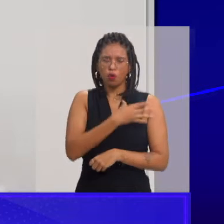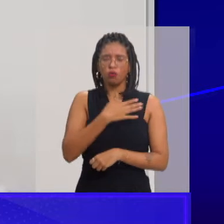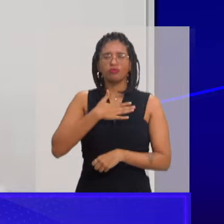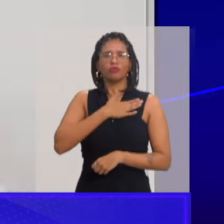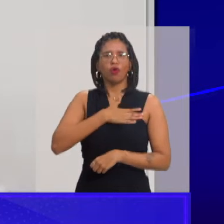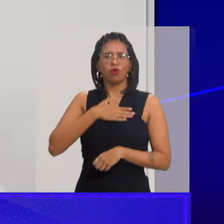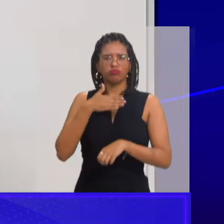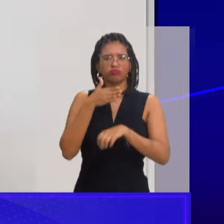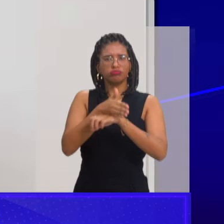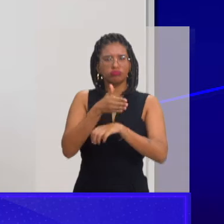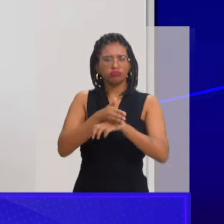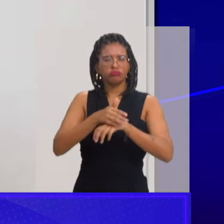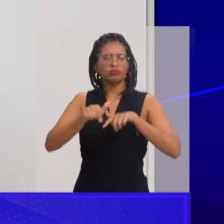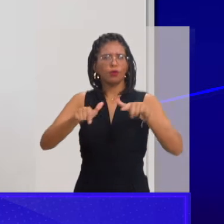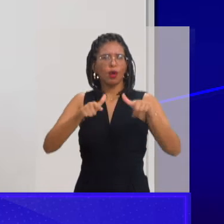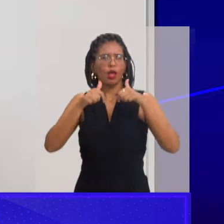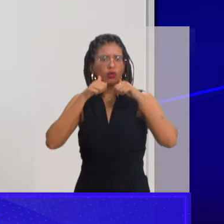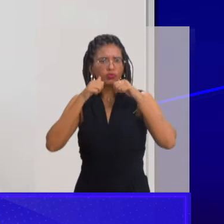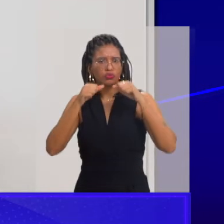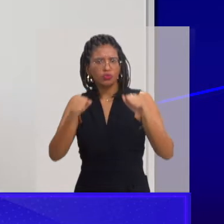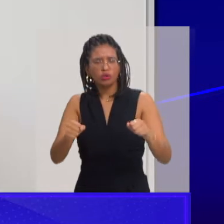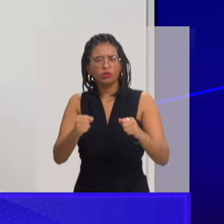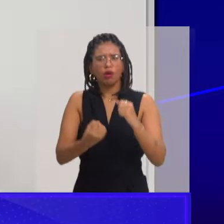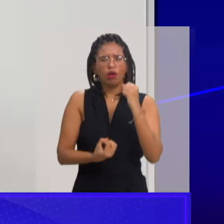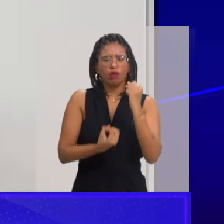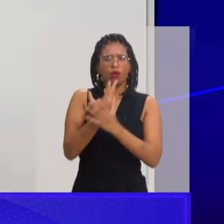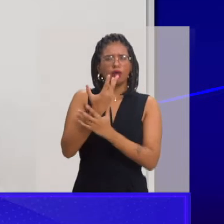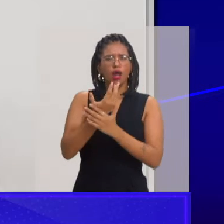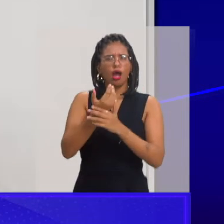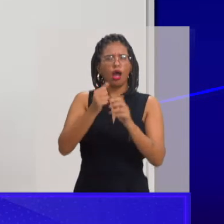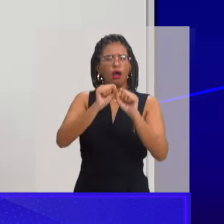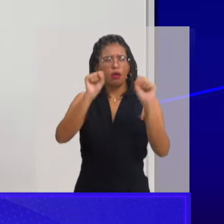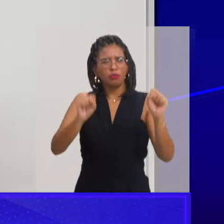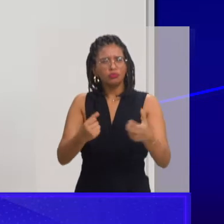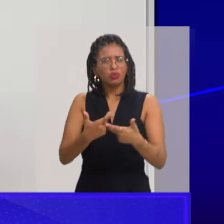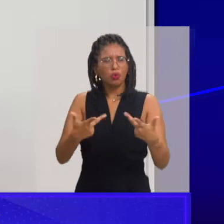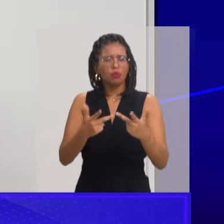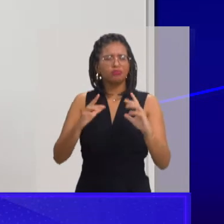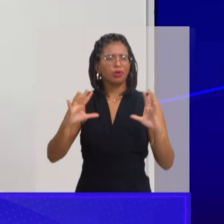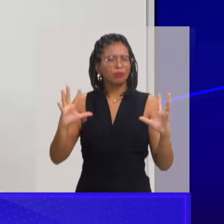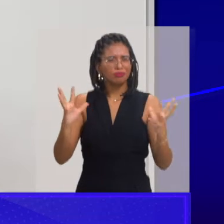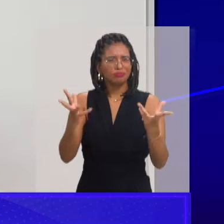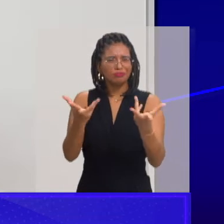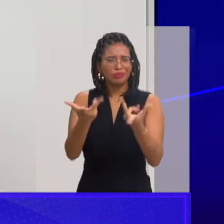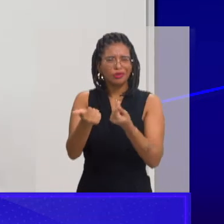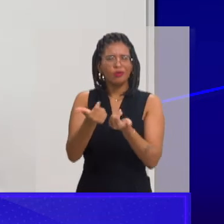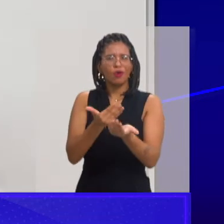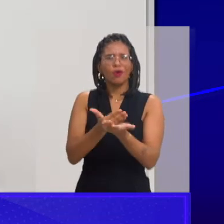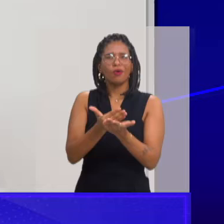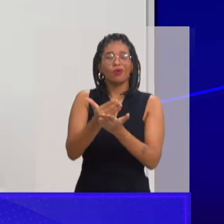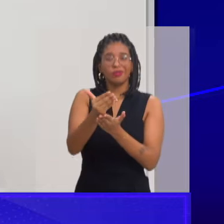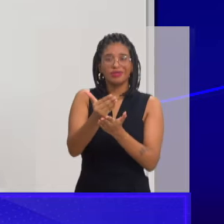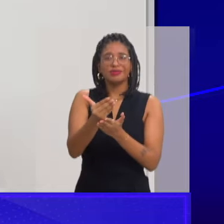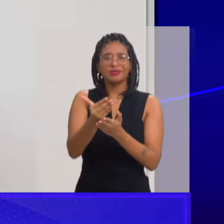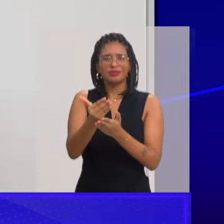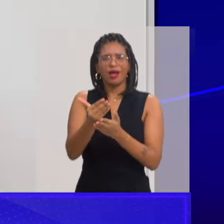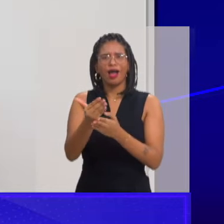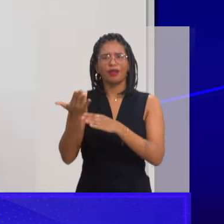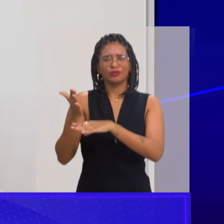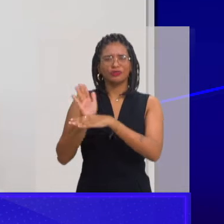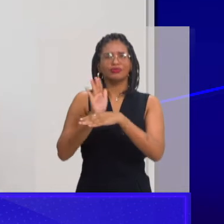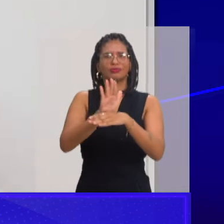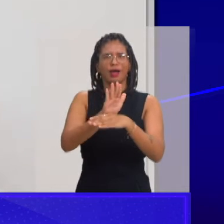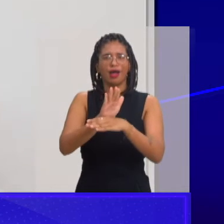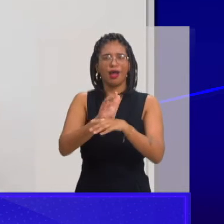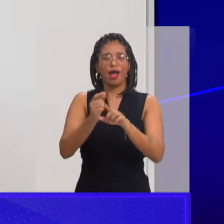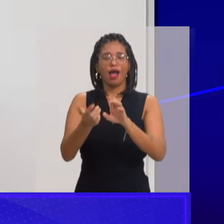Agora, dentro da comunicação, todos são áreas gostosíssimas de atuar. A assessoria, a produção